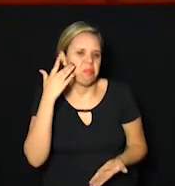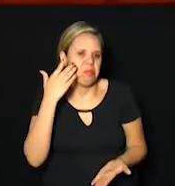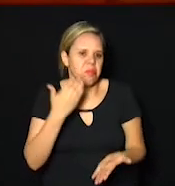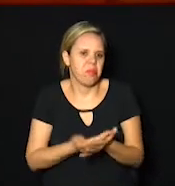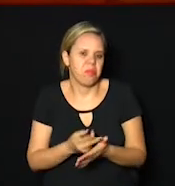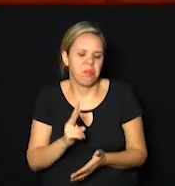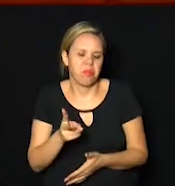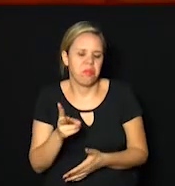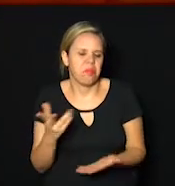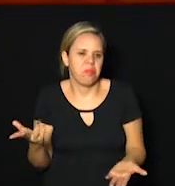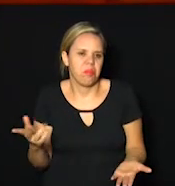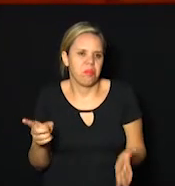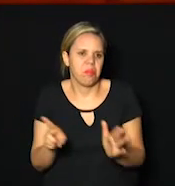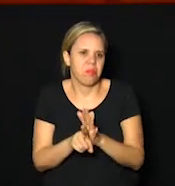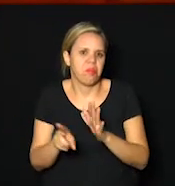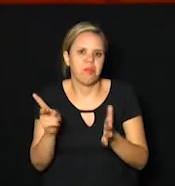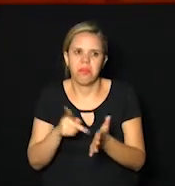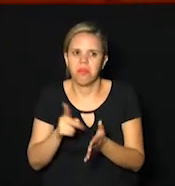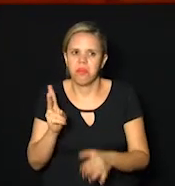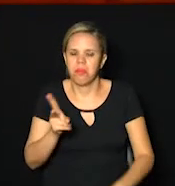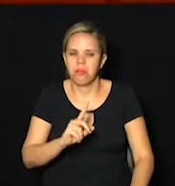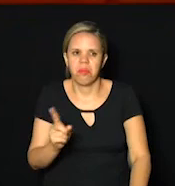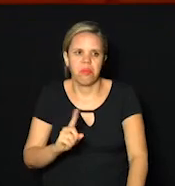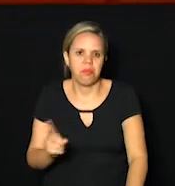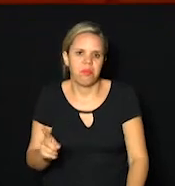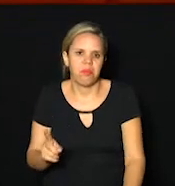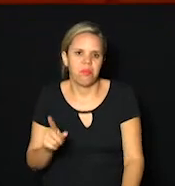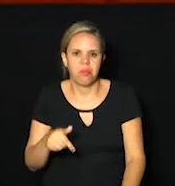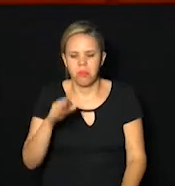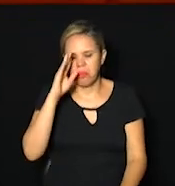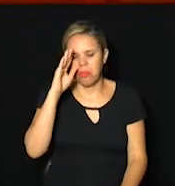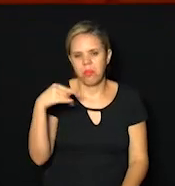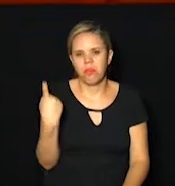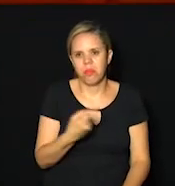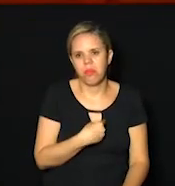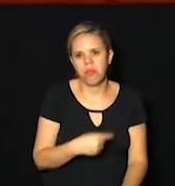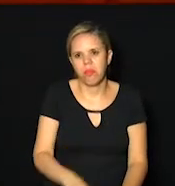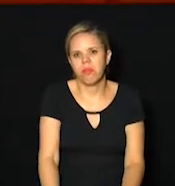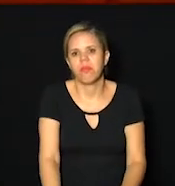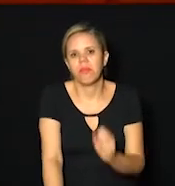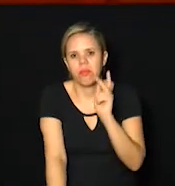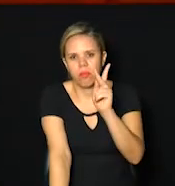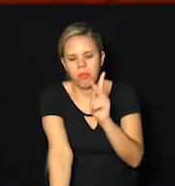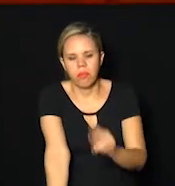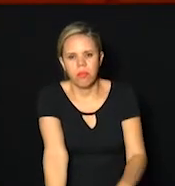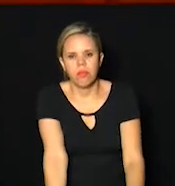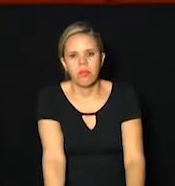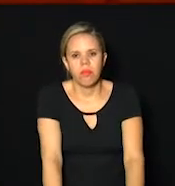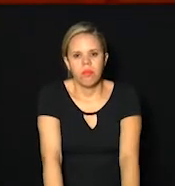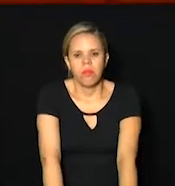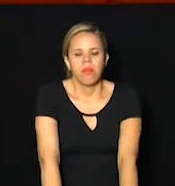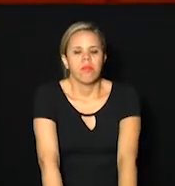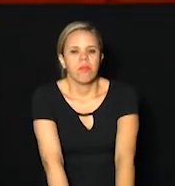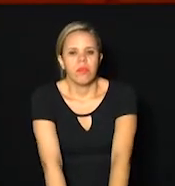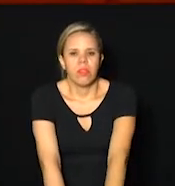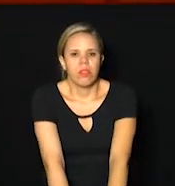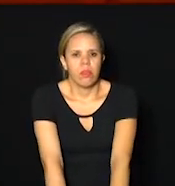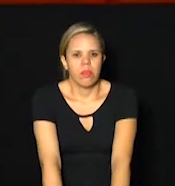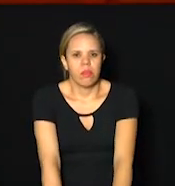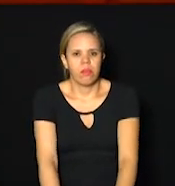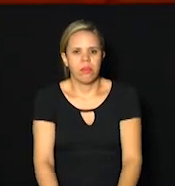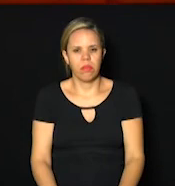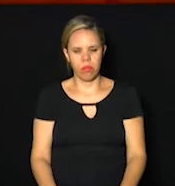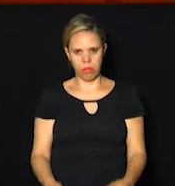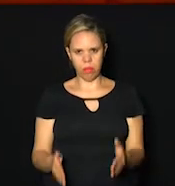não é ser o dono da verdade sempre. Tá? Então, isso é fundamental para a gente. Ok? Eu vou pedir para